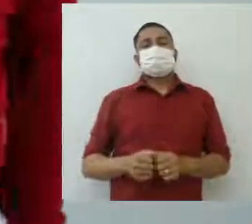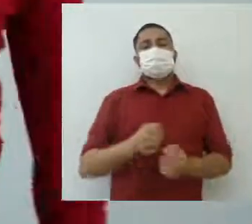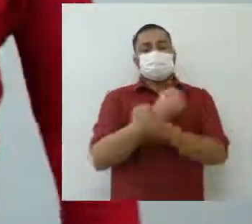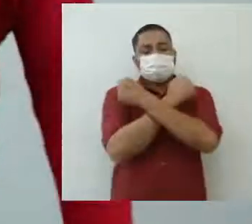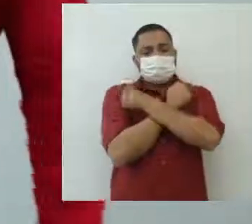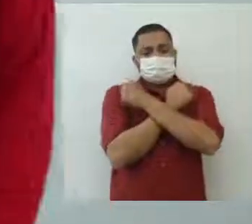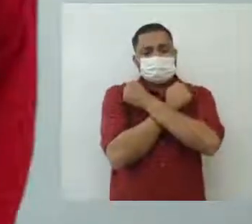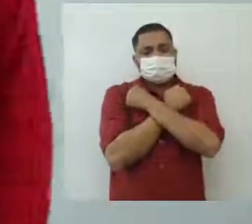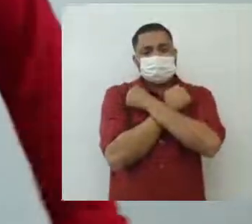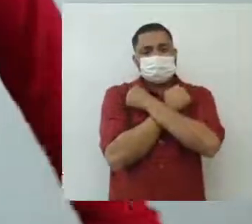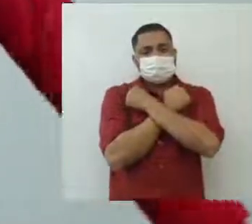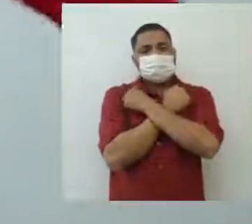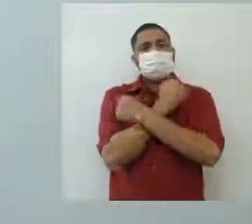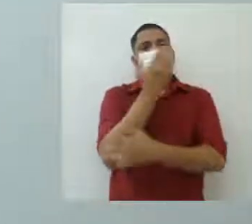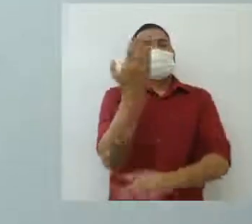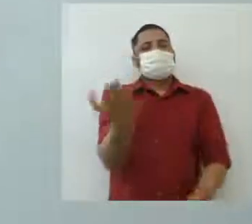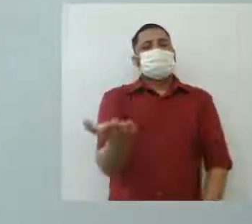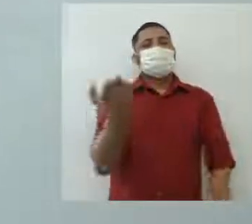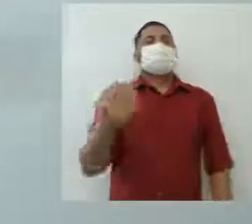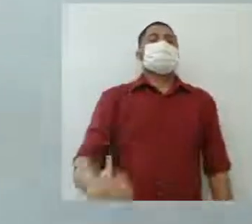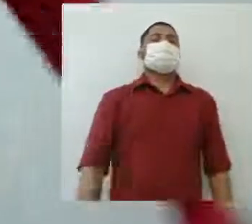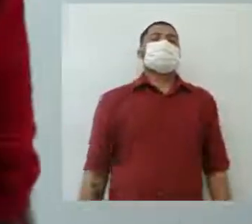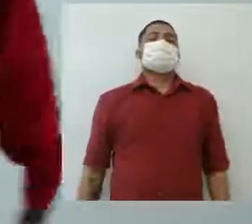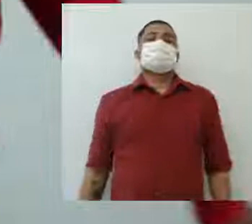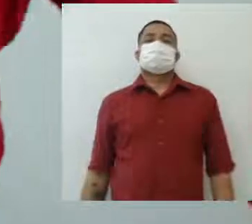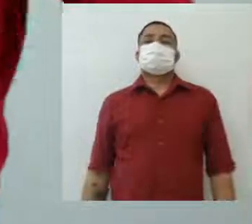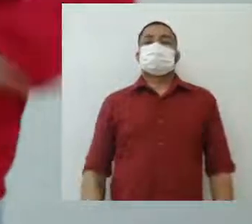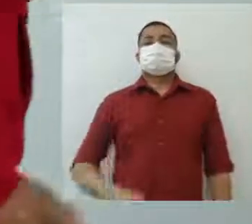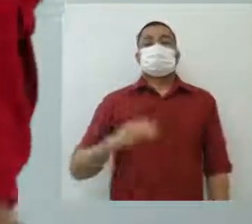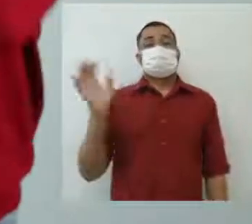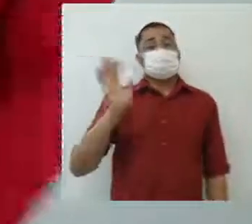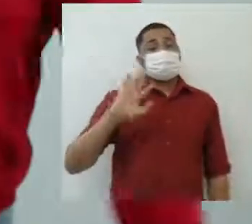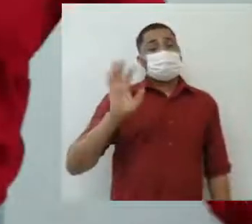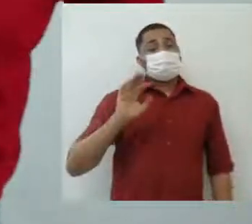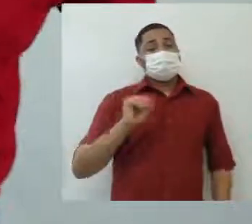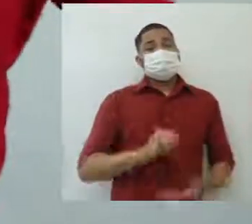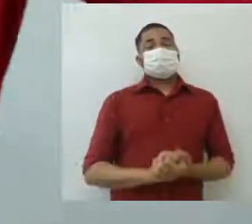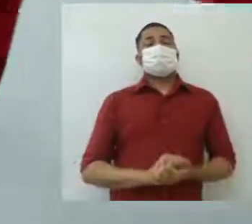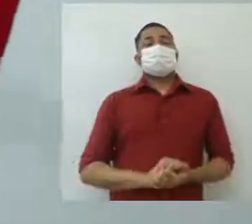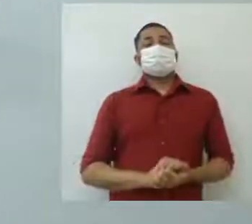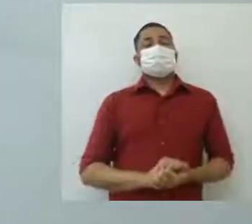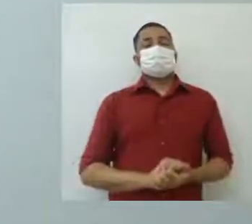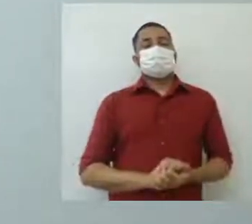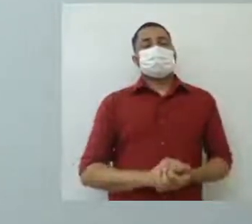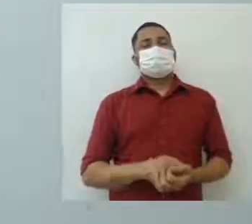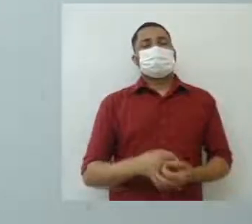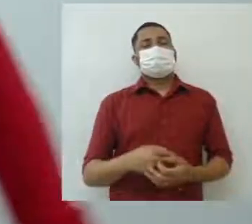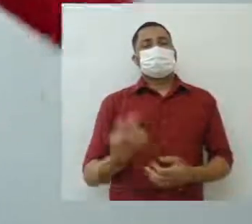fortíssimo abraço para vocês aí. E agora, tchauzinho, que nós estamos